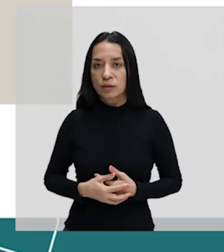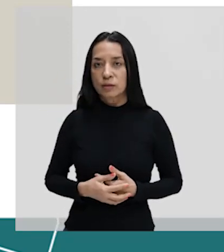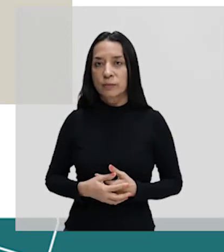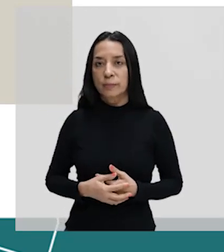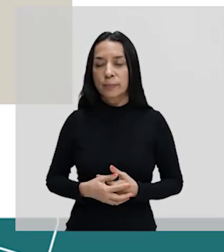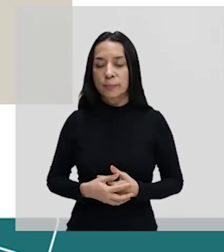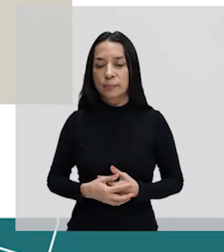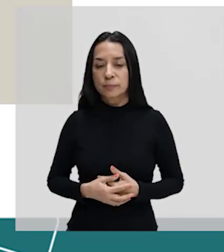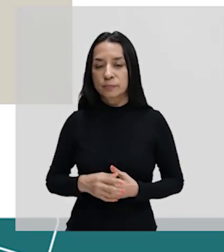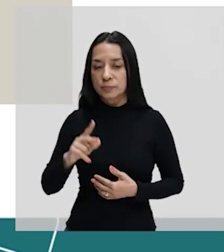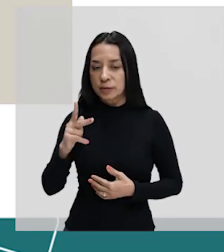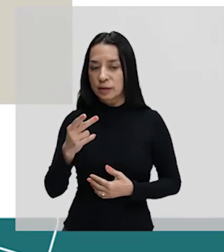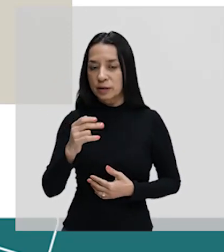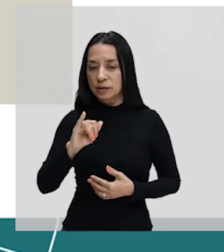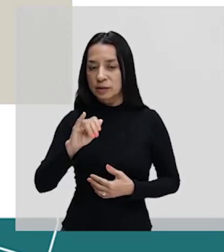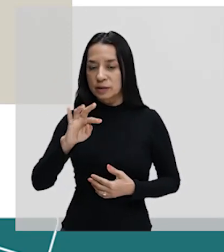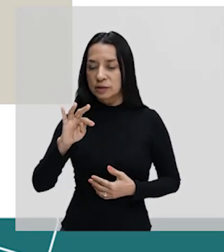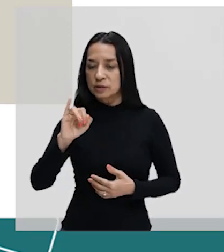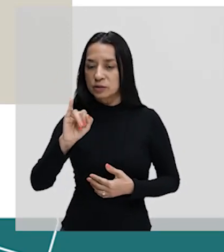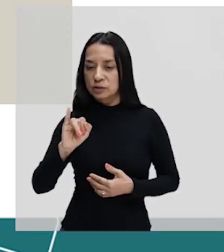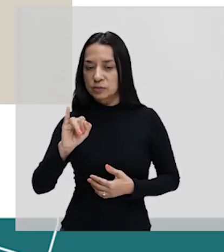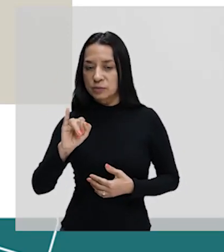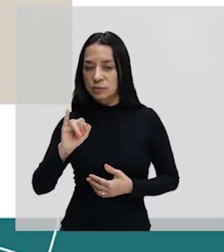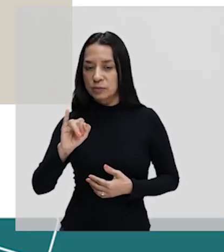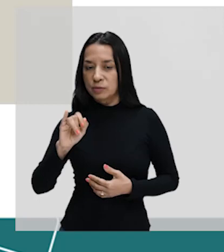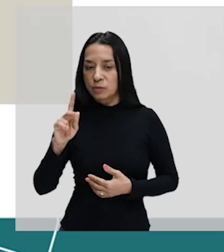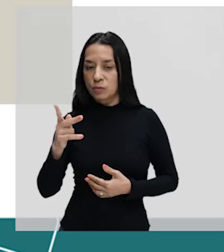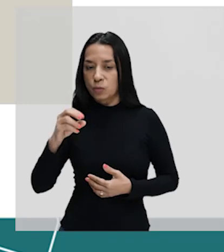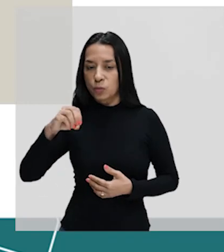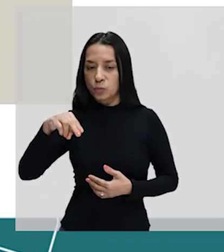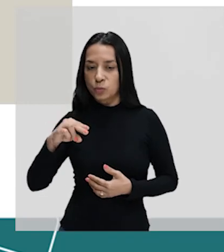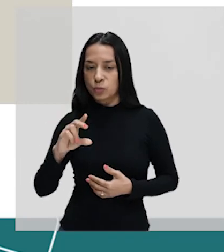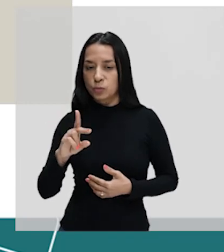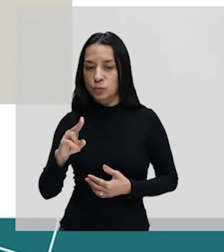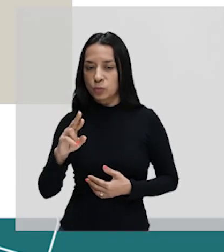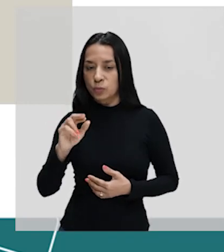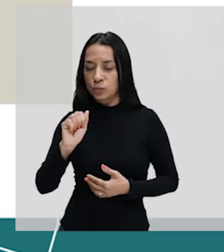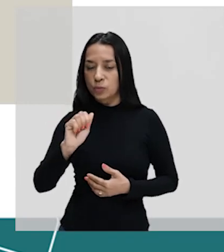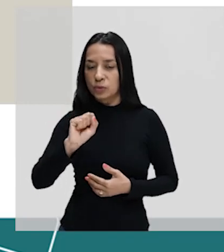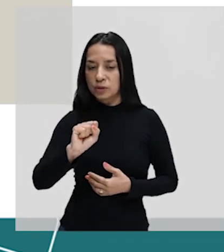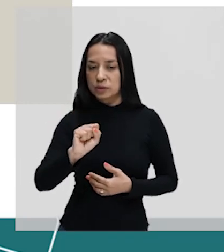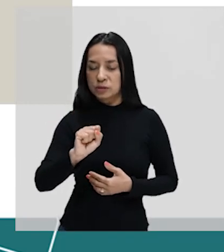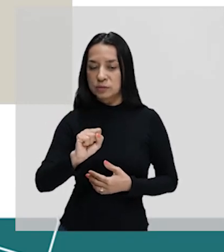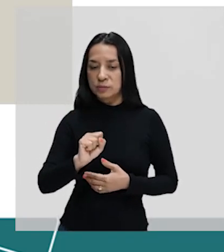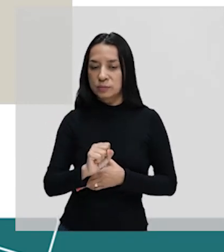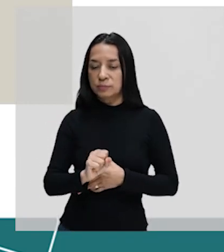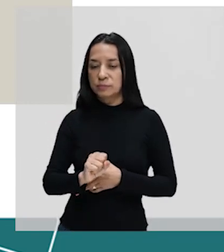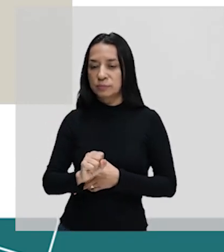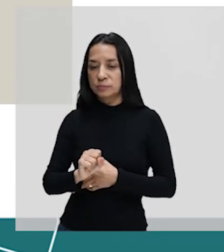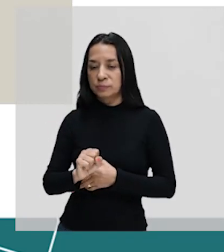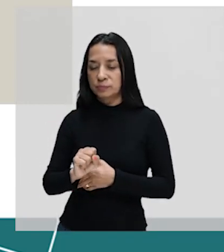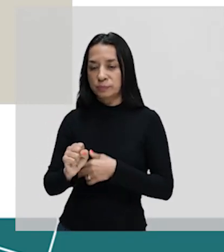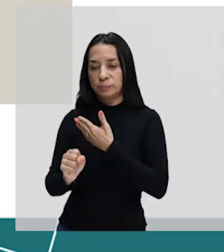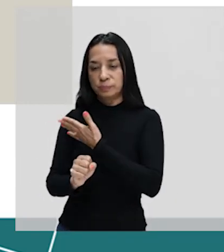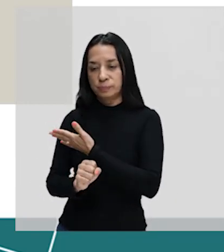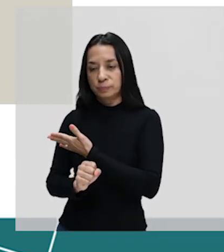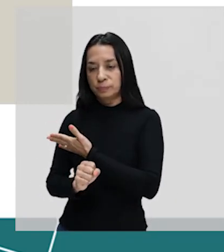Haiti, haitiano, haitiana, Honduras, hondurenho e